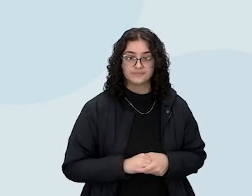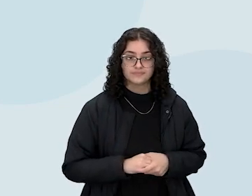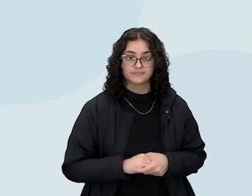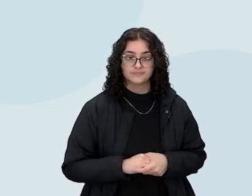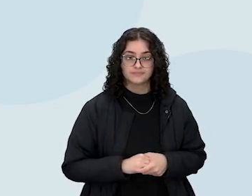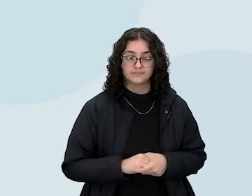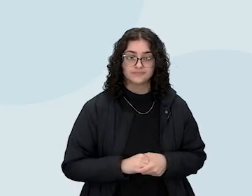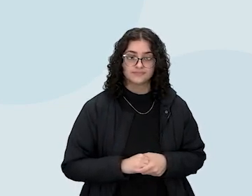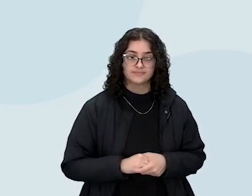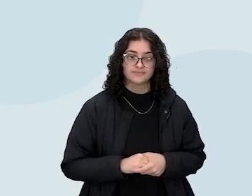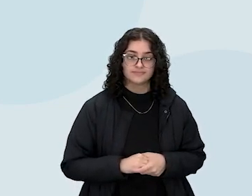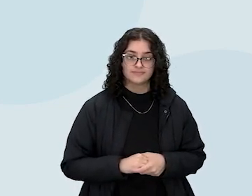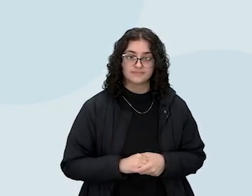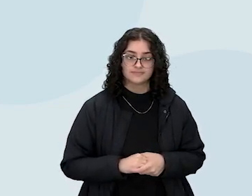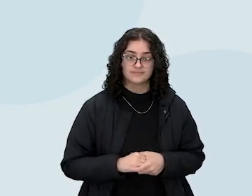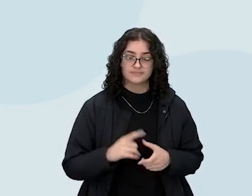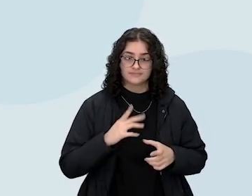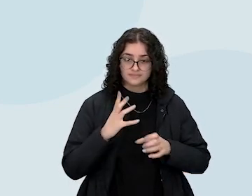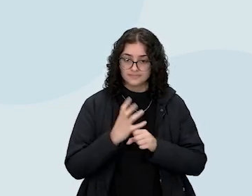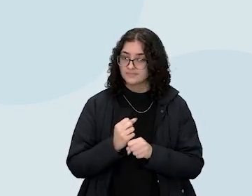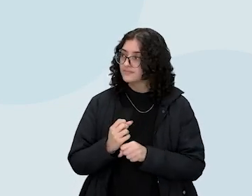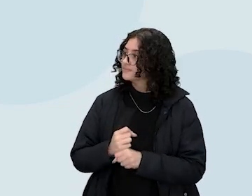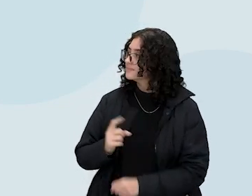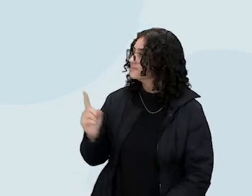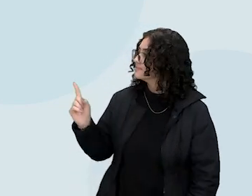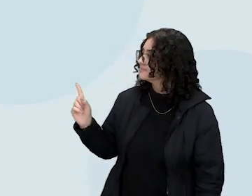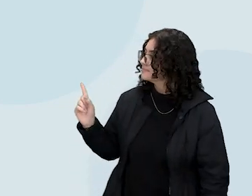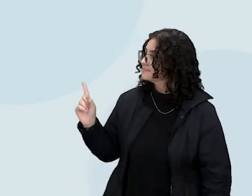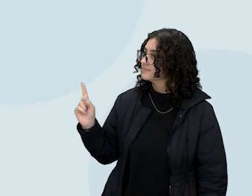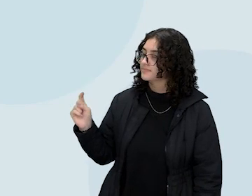a gente tem aí a equação,